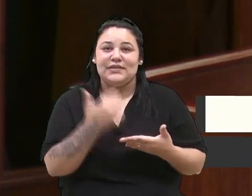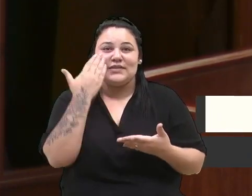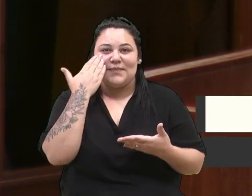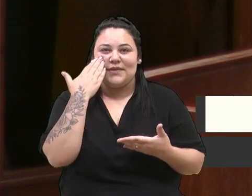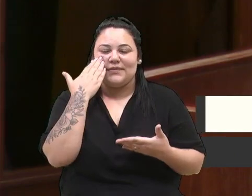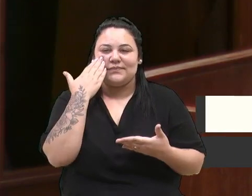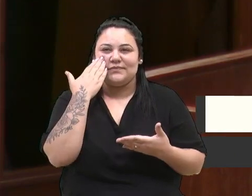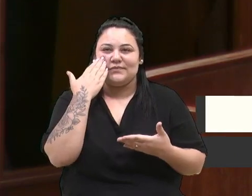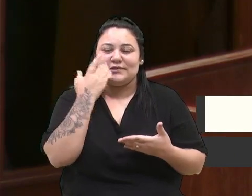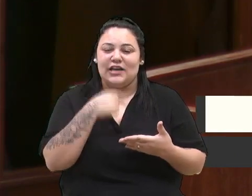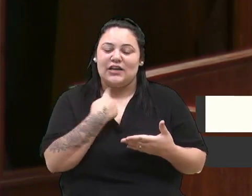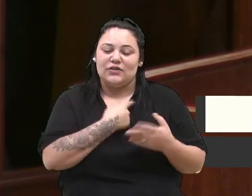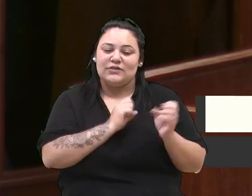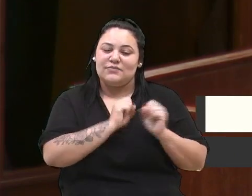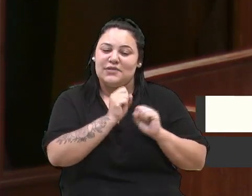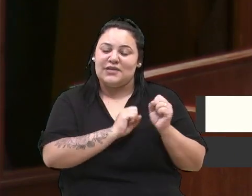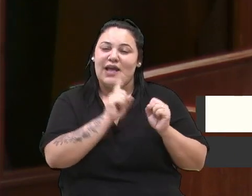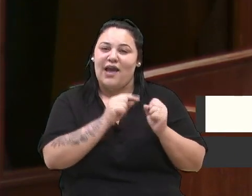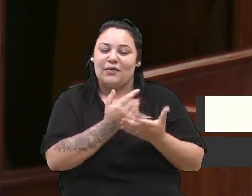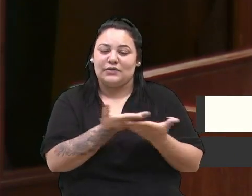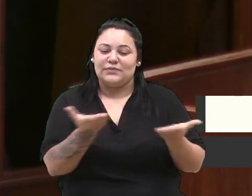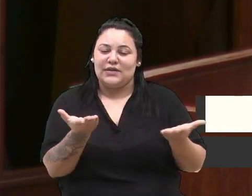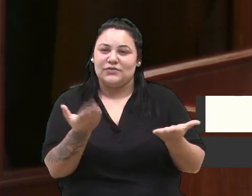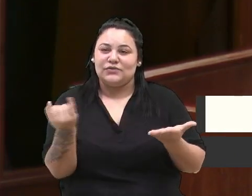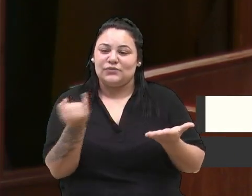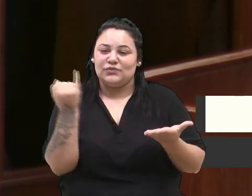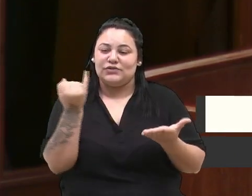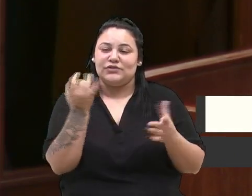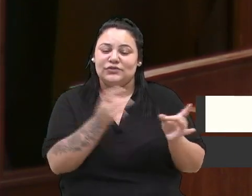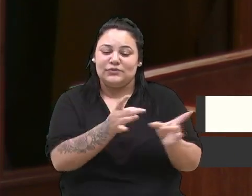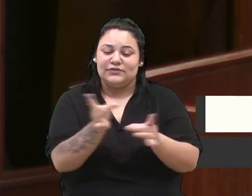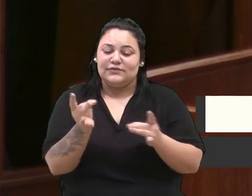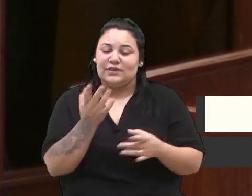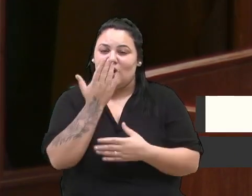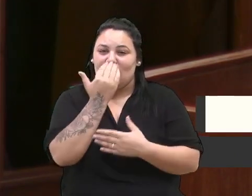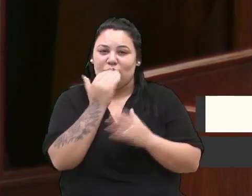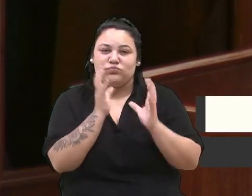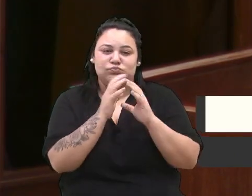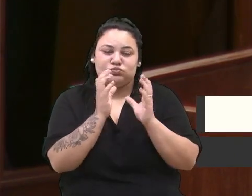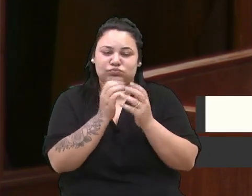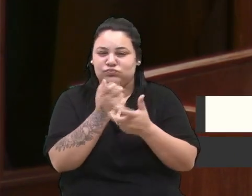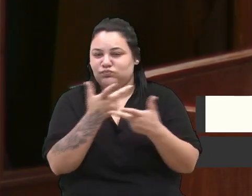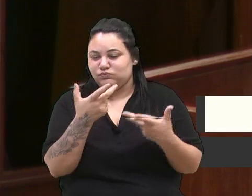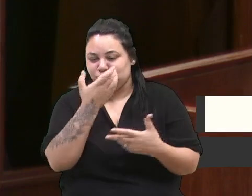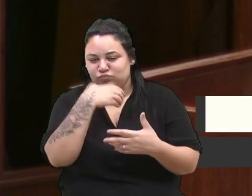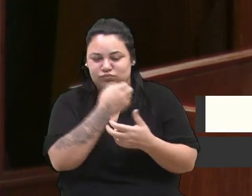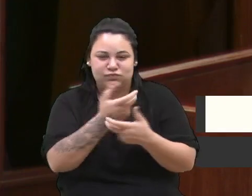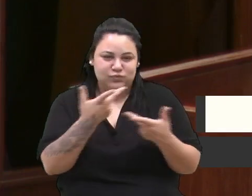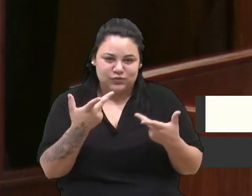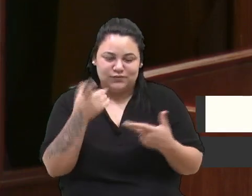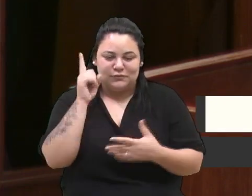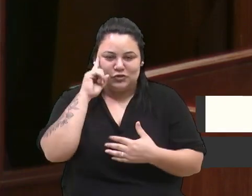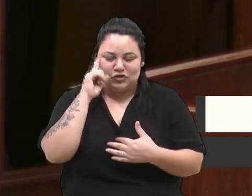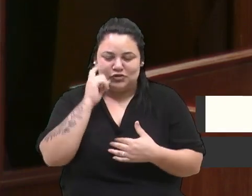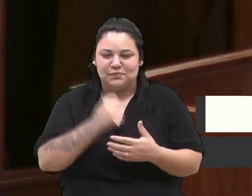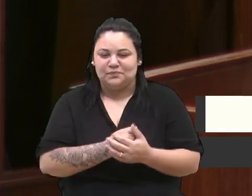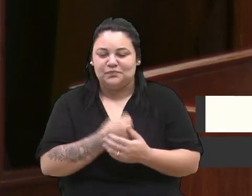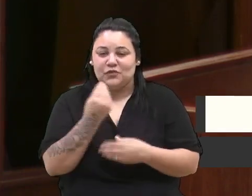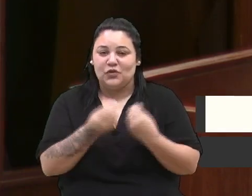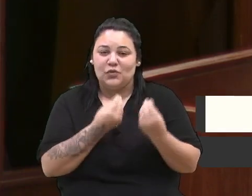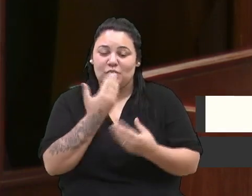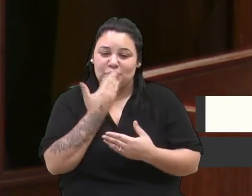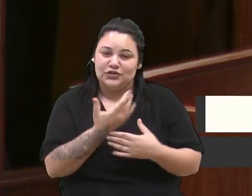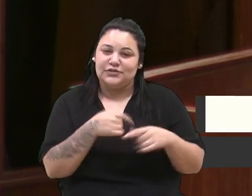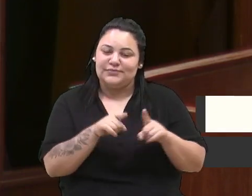um espaço importante para a comercialização dos nossos alimentos do dia a dia. E, enfim, como eu pedi, nós precisamos